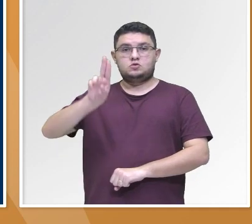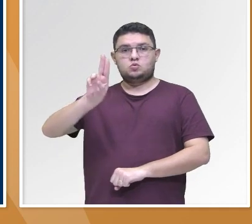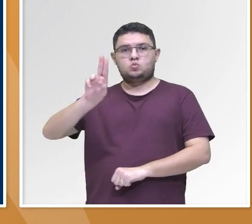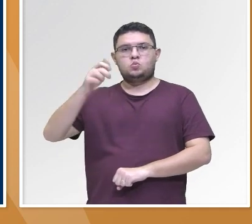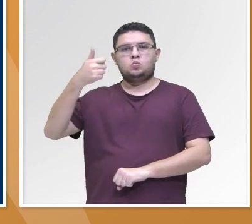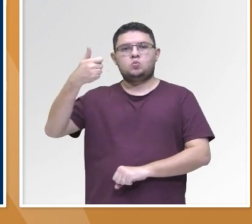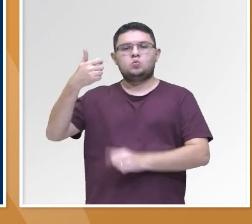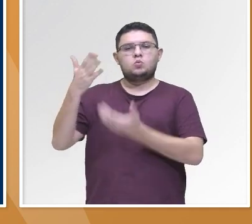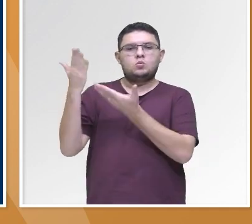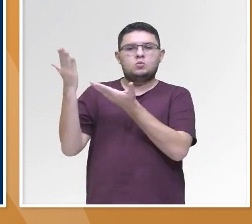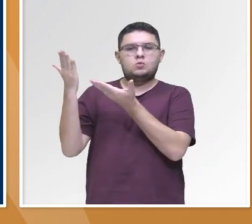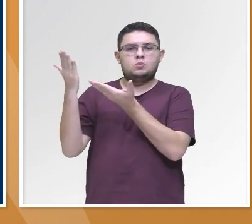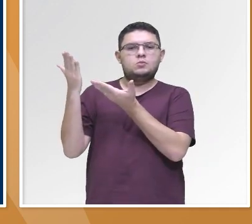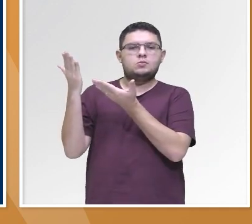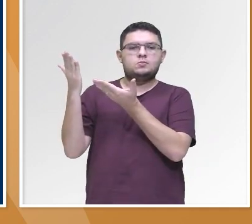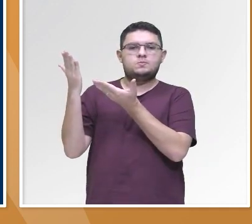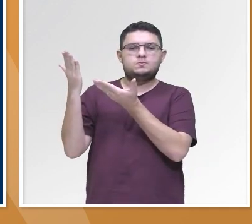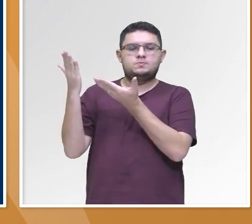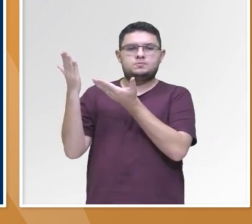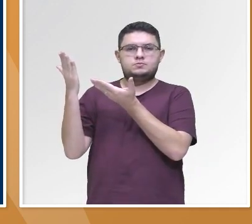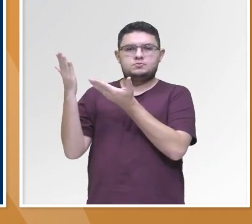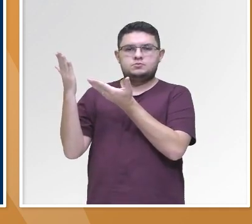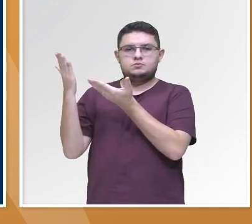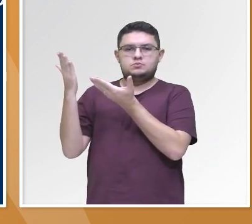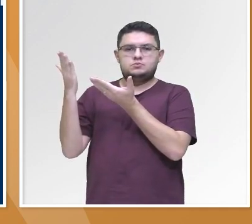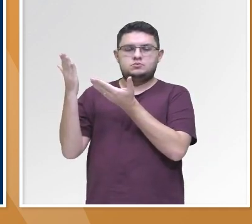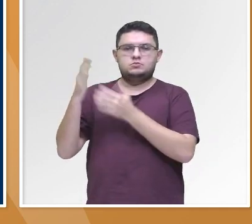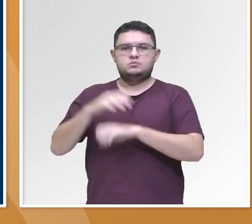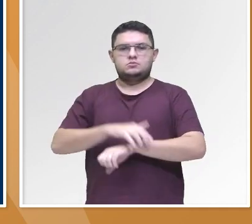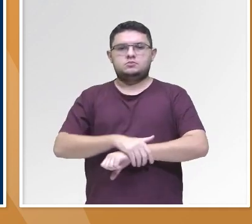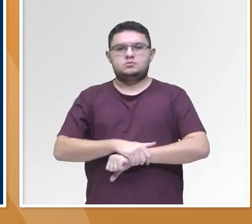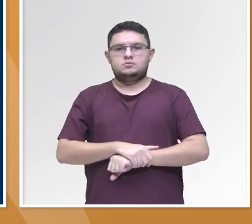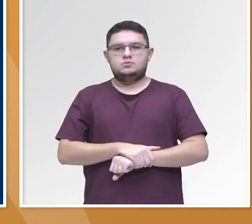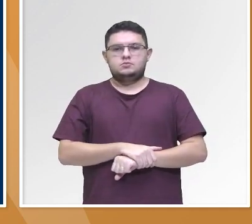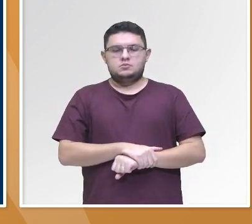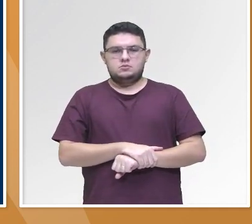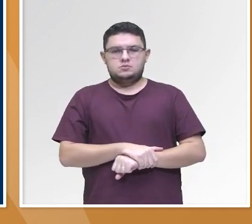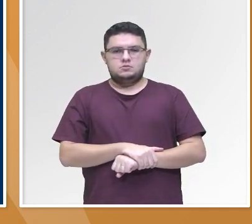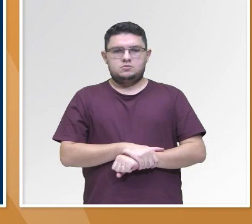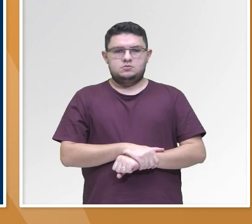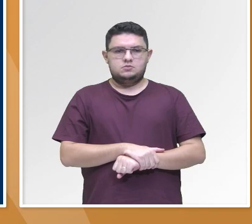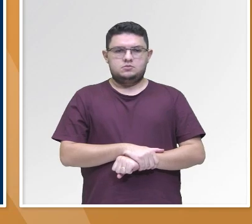Unidade 1. Produção, circulação e trabalho.